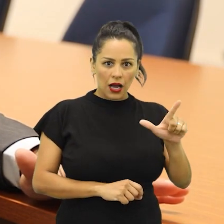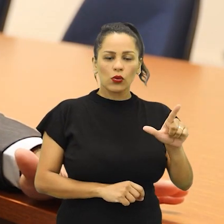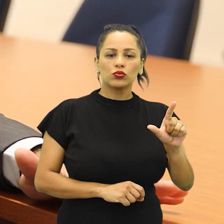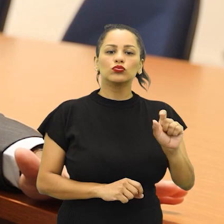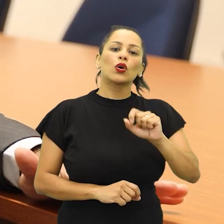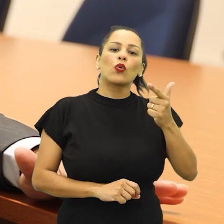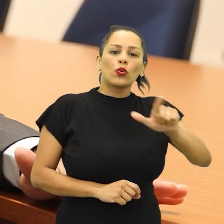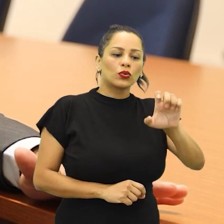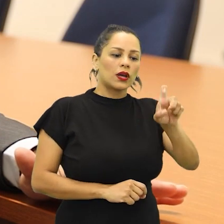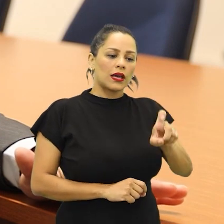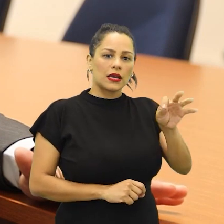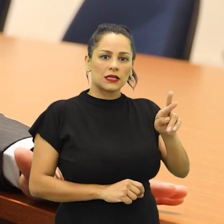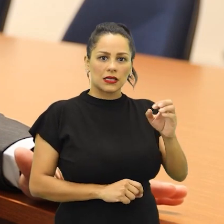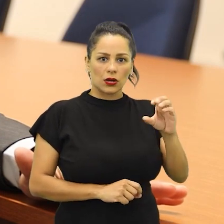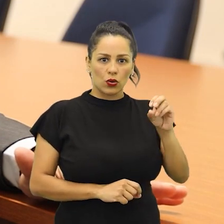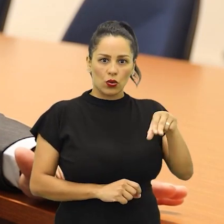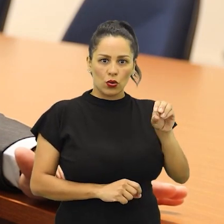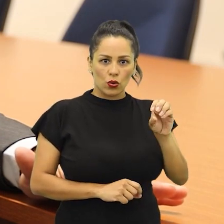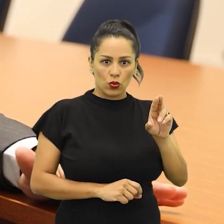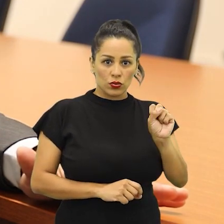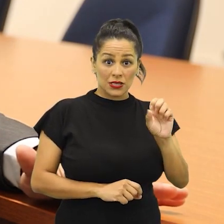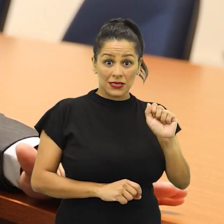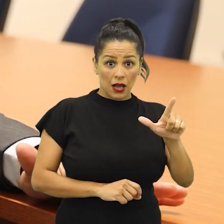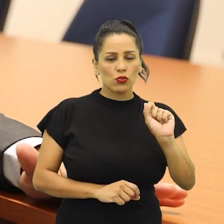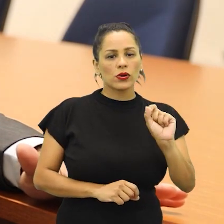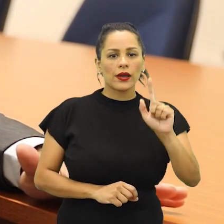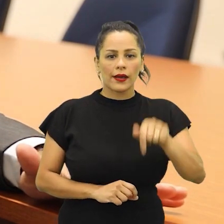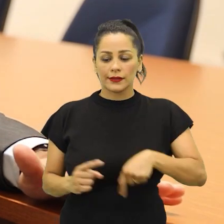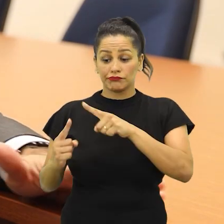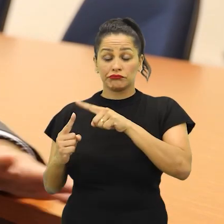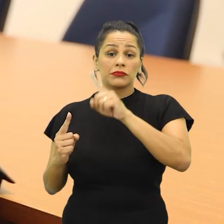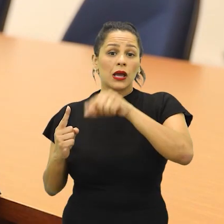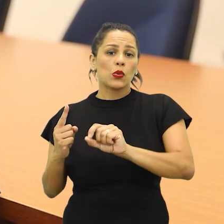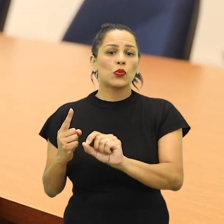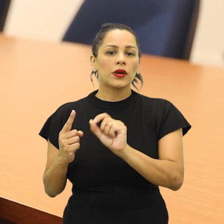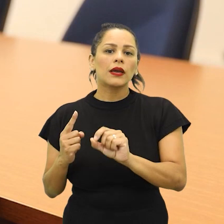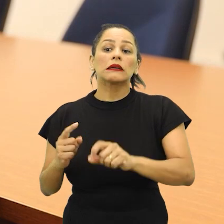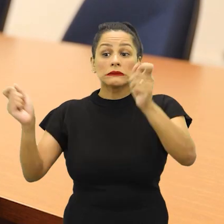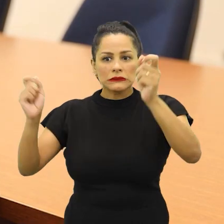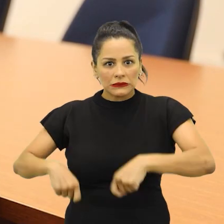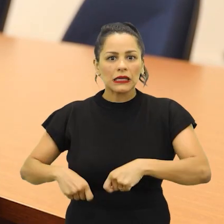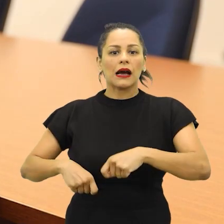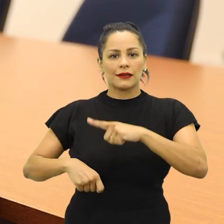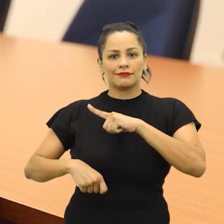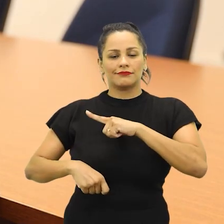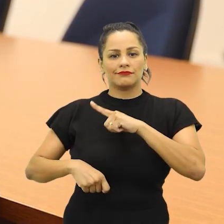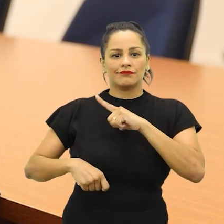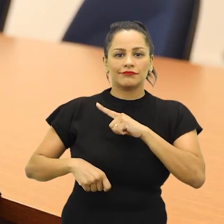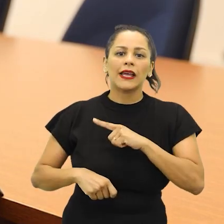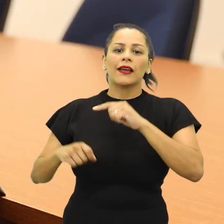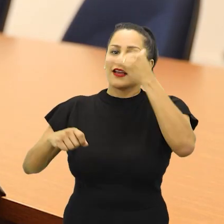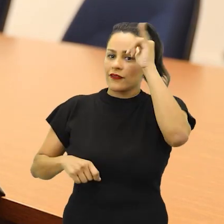recuperação judicial, os credores concursais são aqueles sujeitos à recuperação, ou seja, aqueles que vão participar da